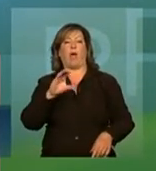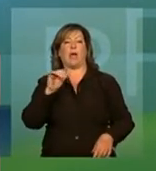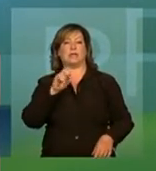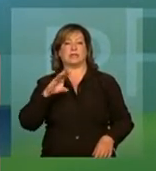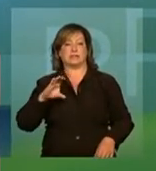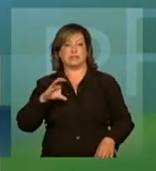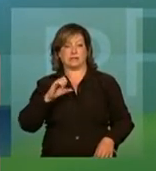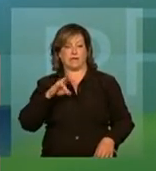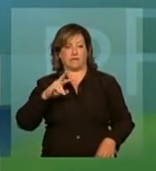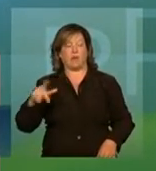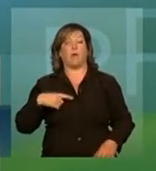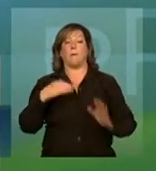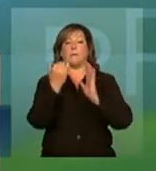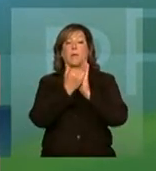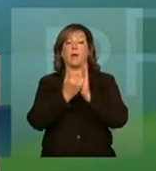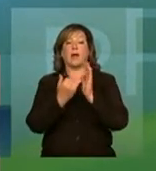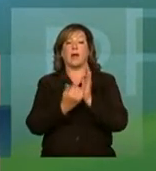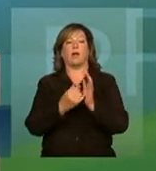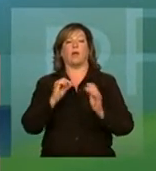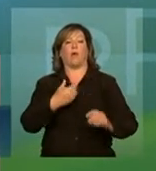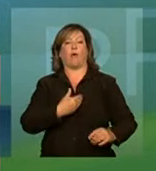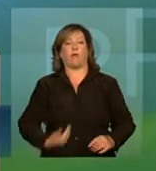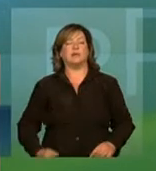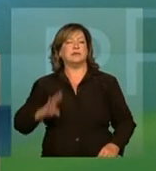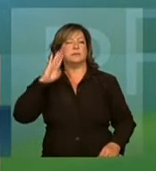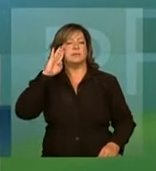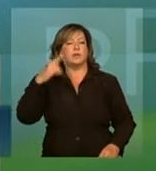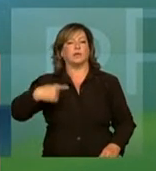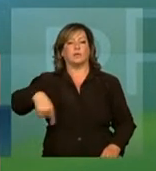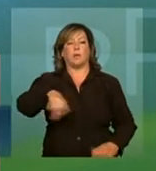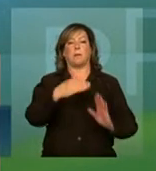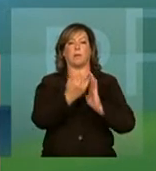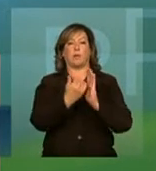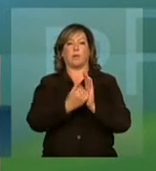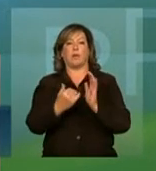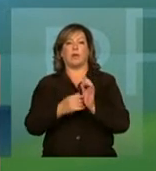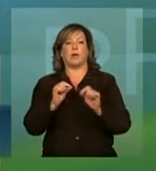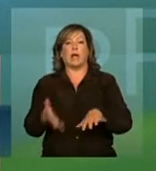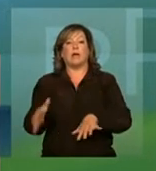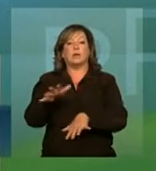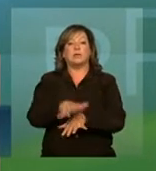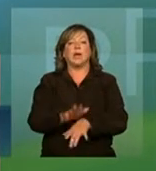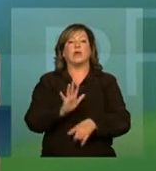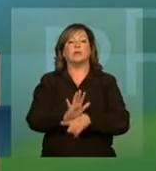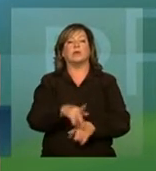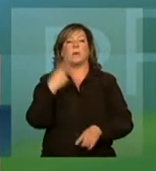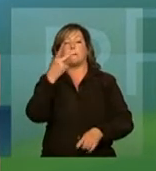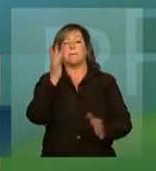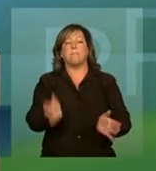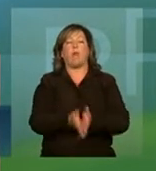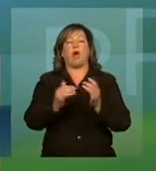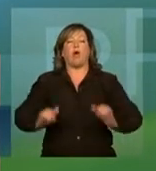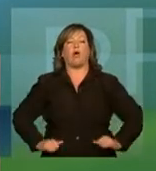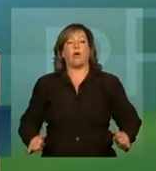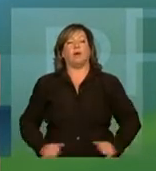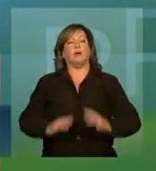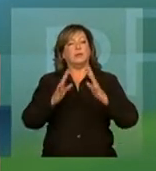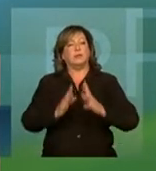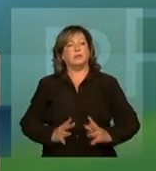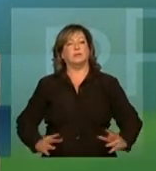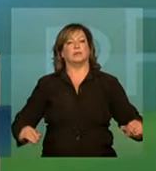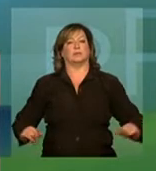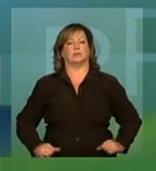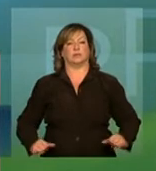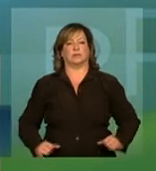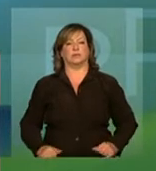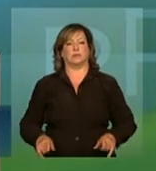dos programas de governo, a prioridade para os programas da inclusão dos mais pobres e pela melhoria da vida das pessoas,